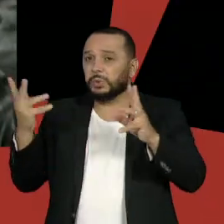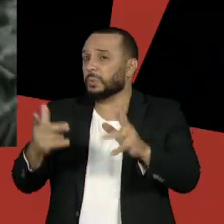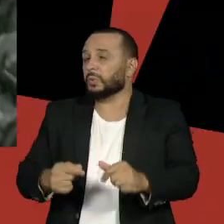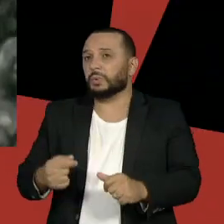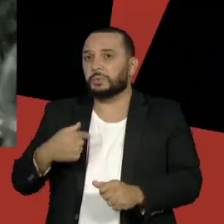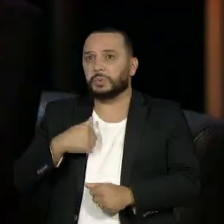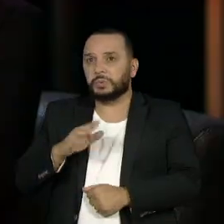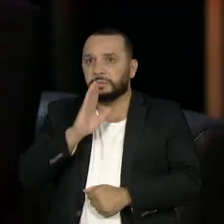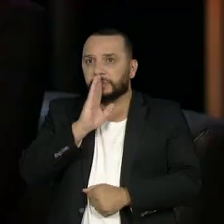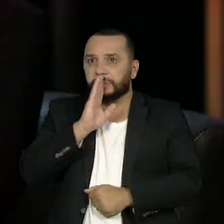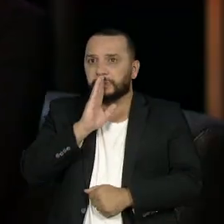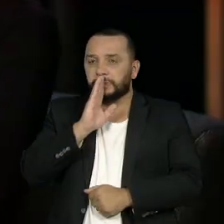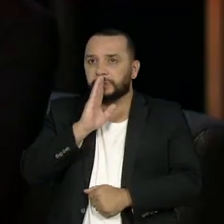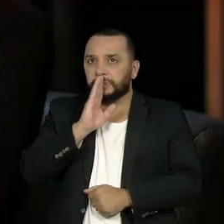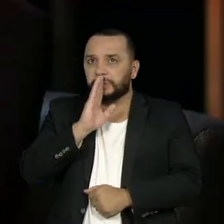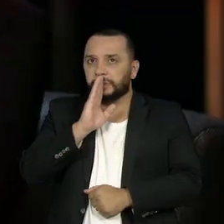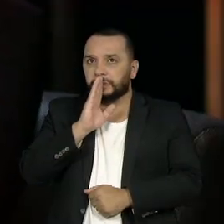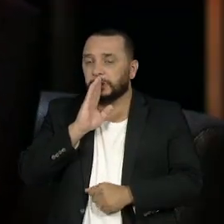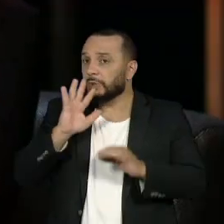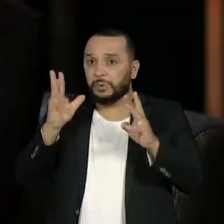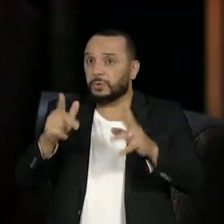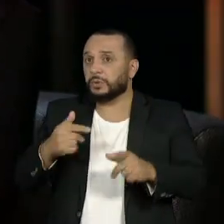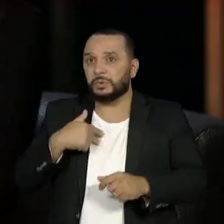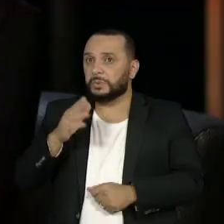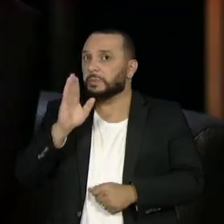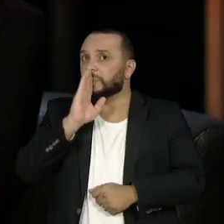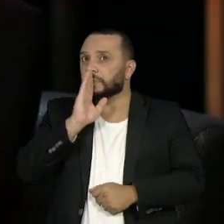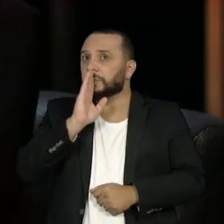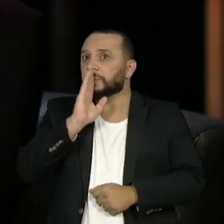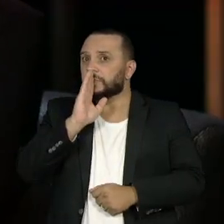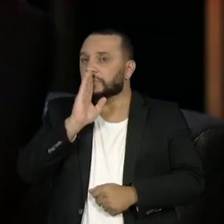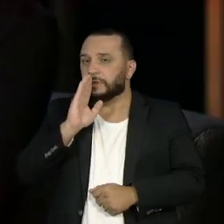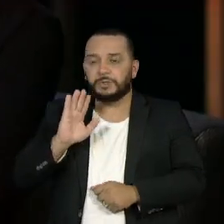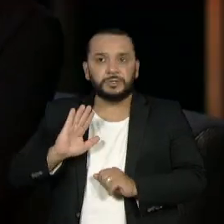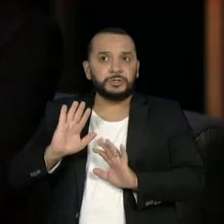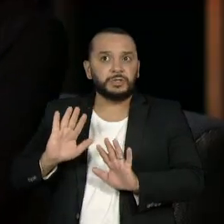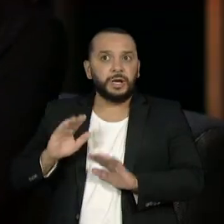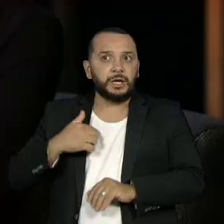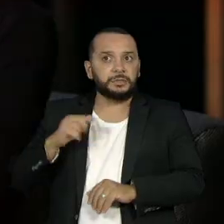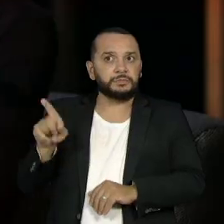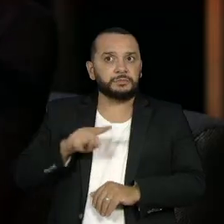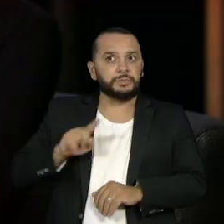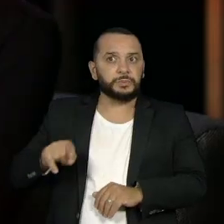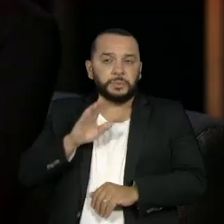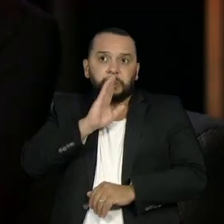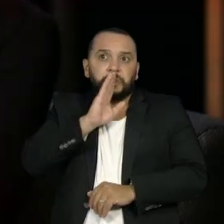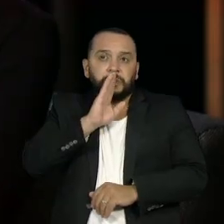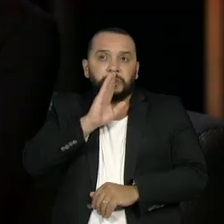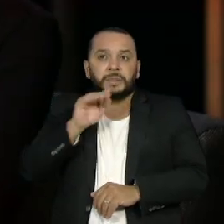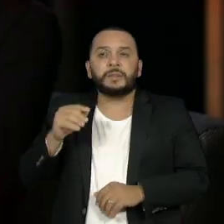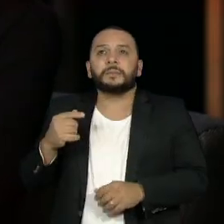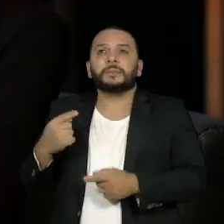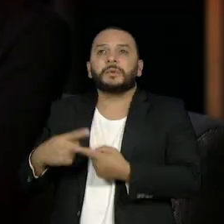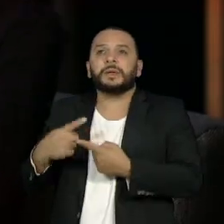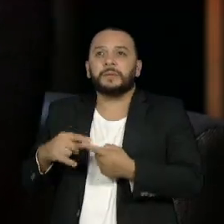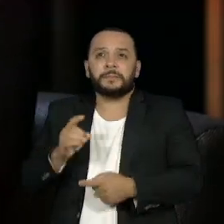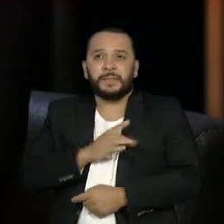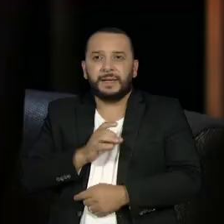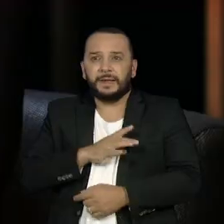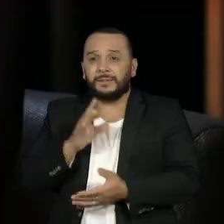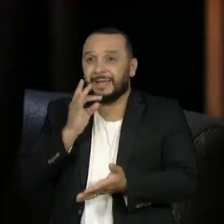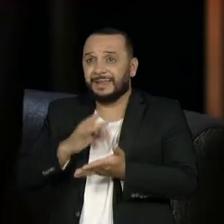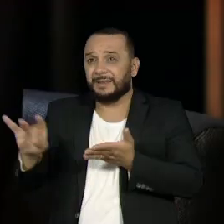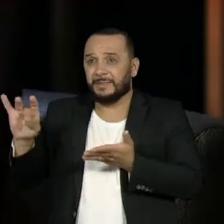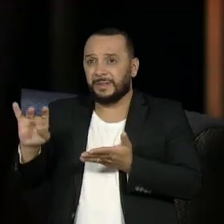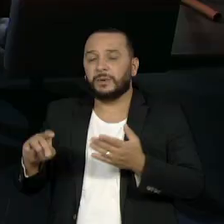ficou quieto não é muito ou seja foi uma censura prévia com medo que os inimigos atacassem a